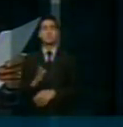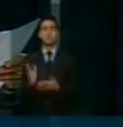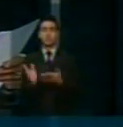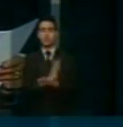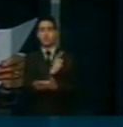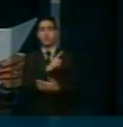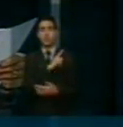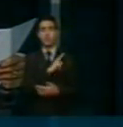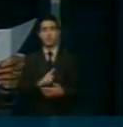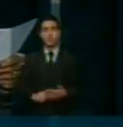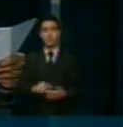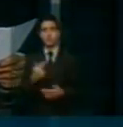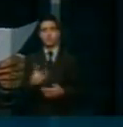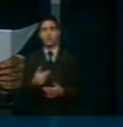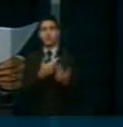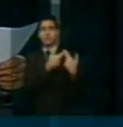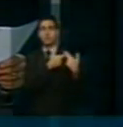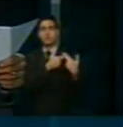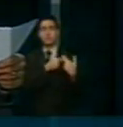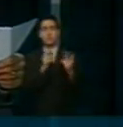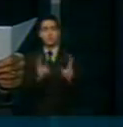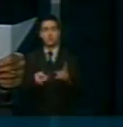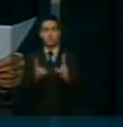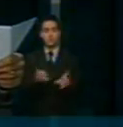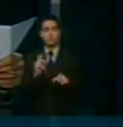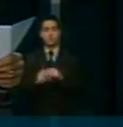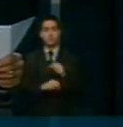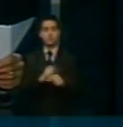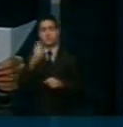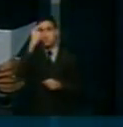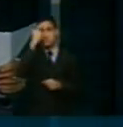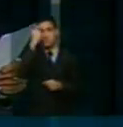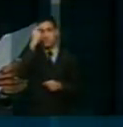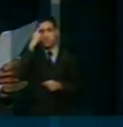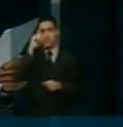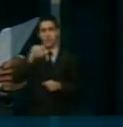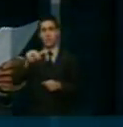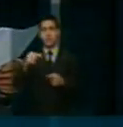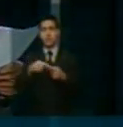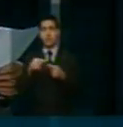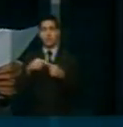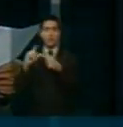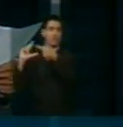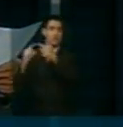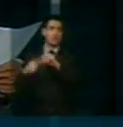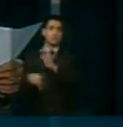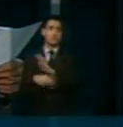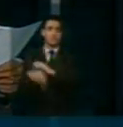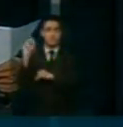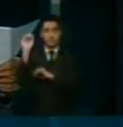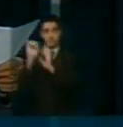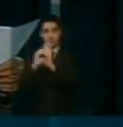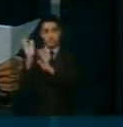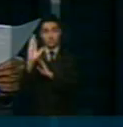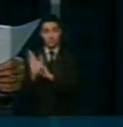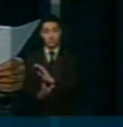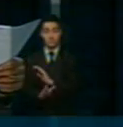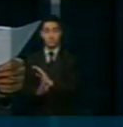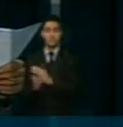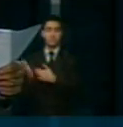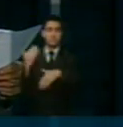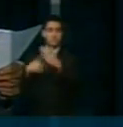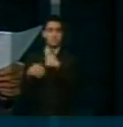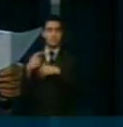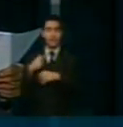irresponsável, que insistia em arrastá-lo para rumos contrários à sua vocação e tradição. Como dizíamos no editorial